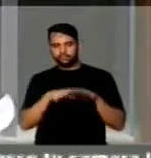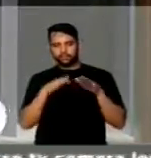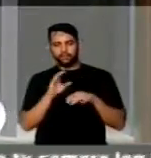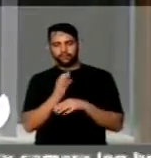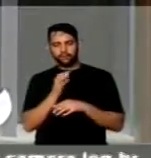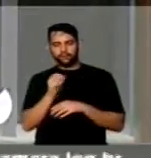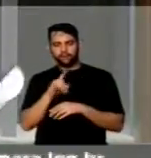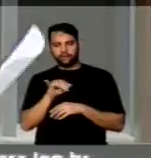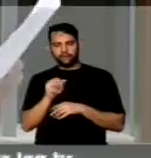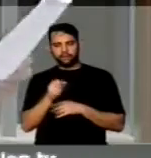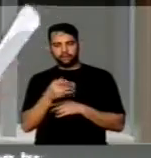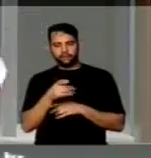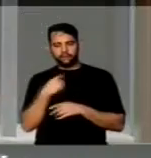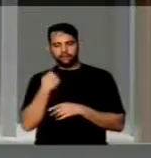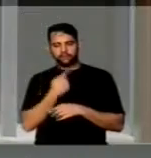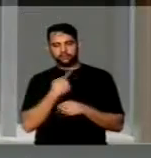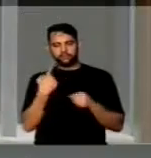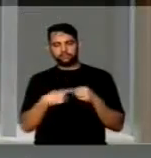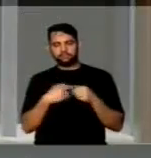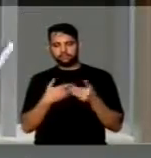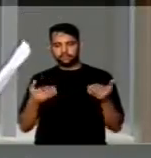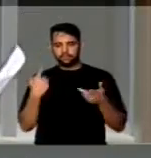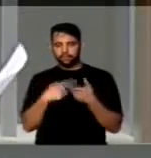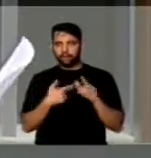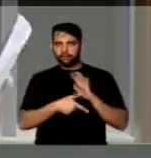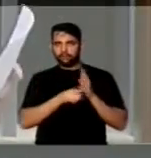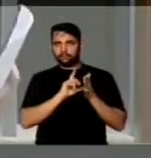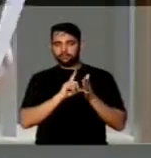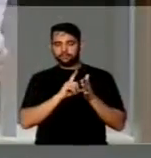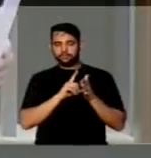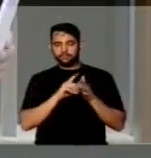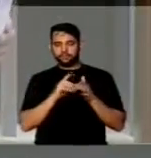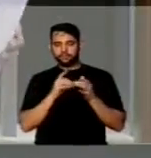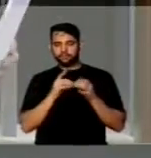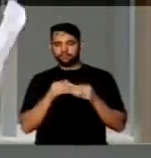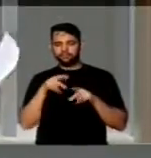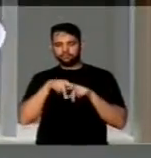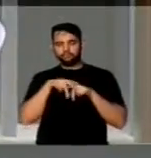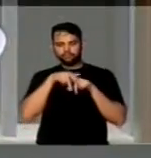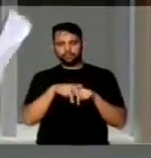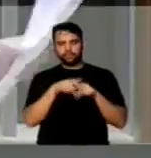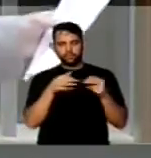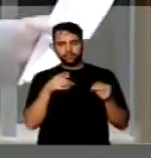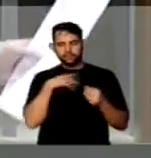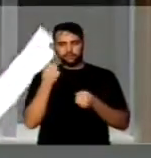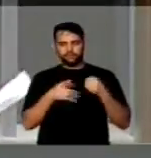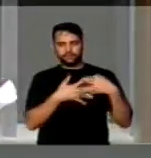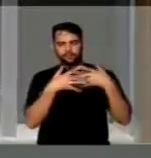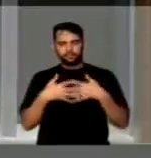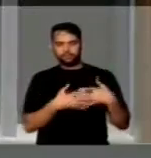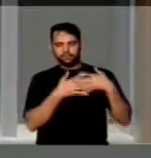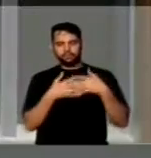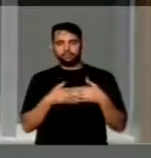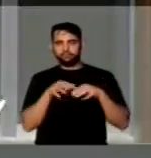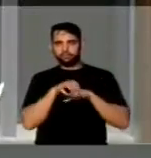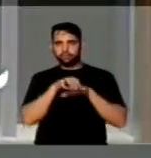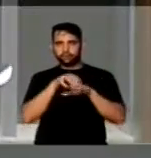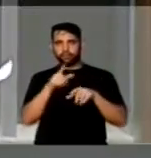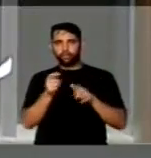cocaína as nossas cidades. Porque antes, o que saía em lombo de animais, hoje sai de caminhão.